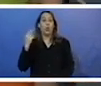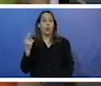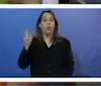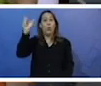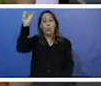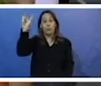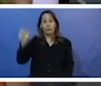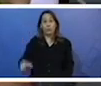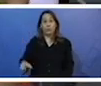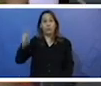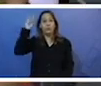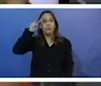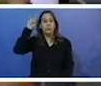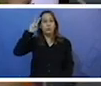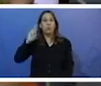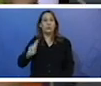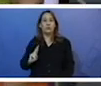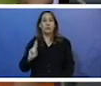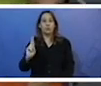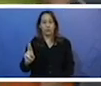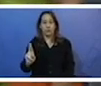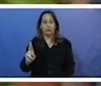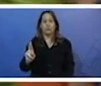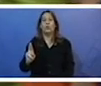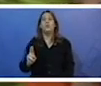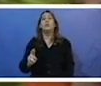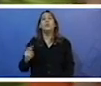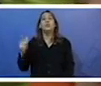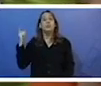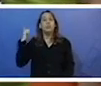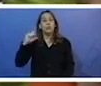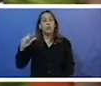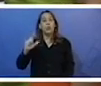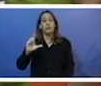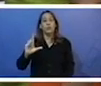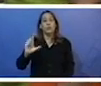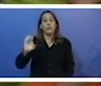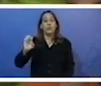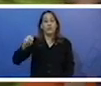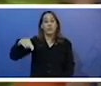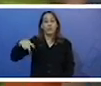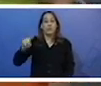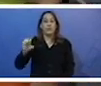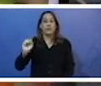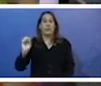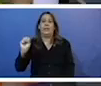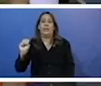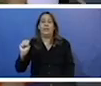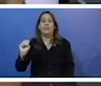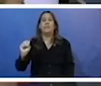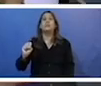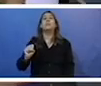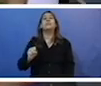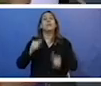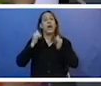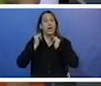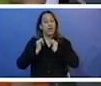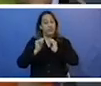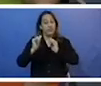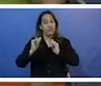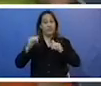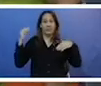personagens históricos ou religiosos. A recontagem de lendas e de contos. Os cordéis visam